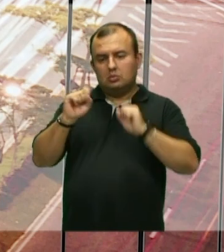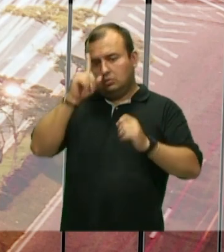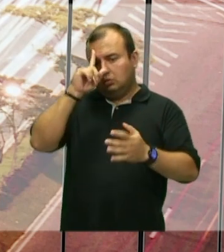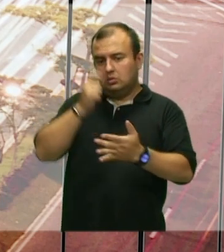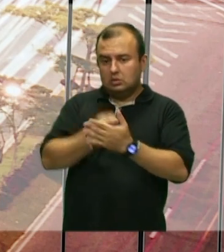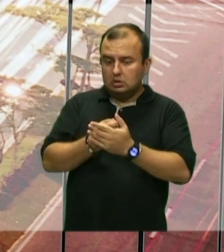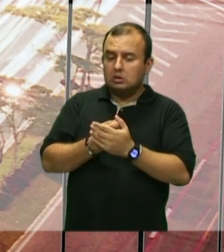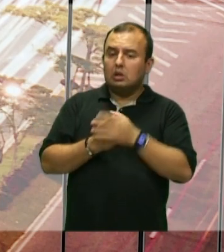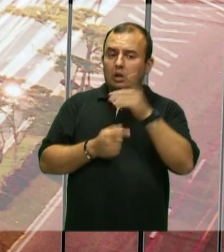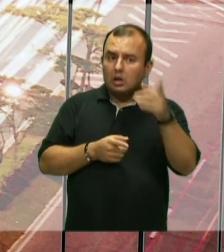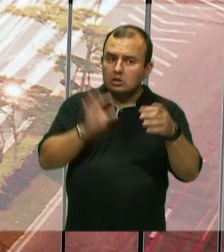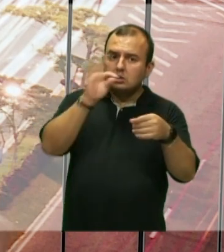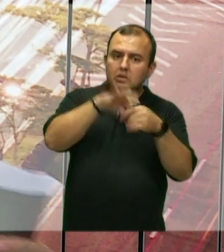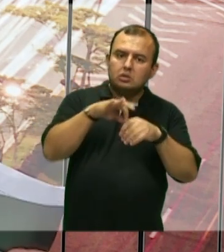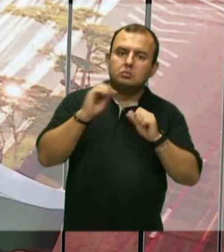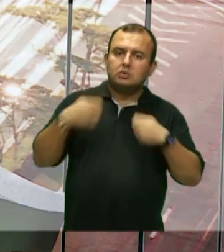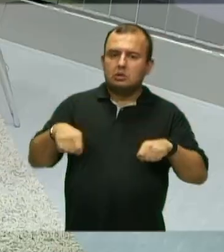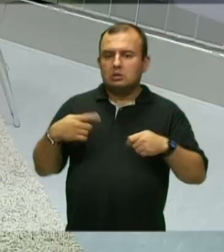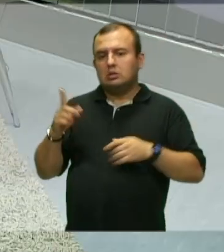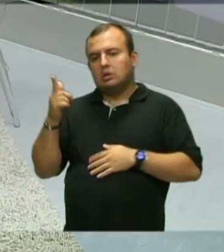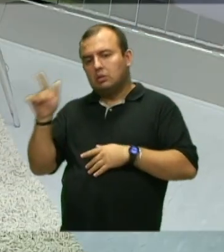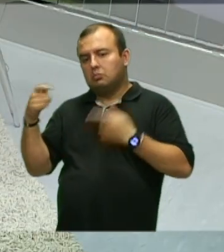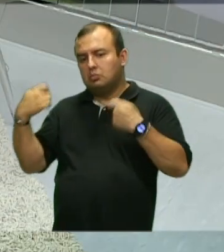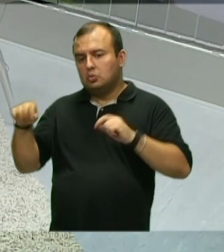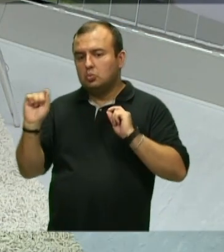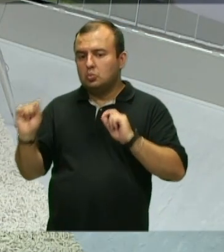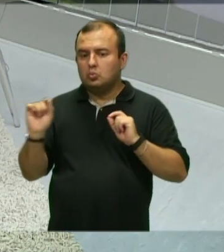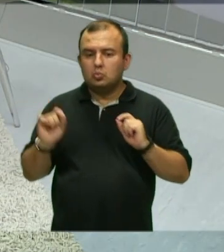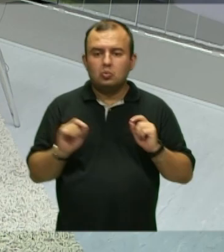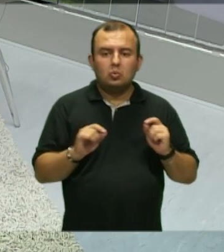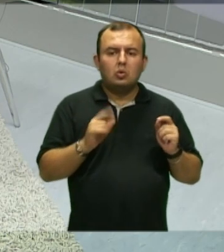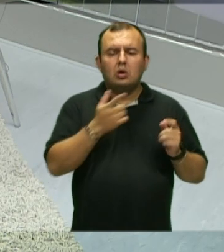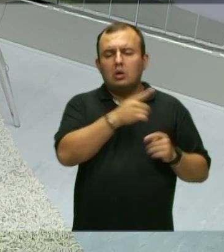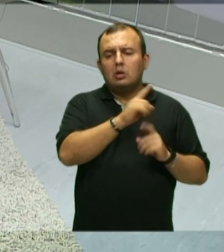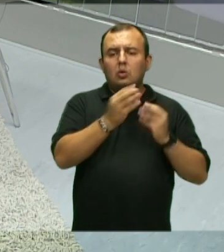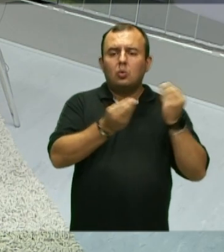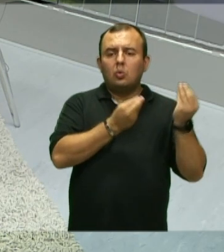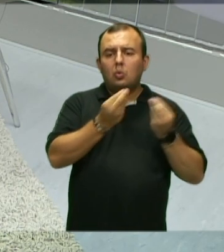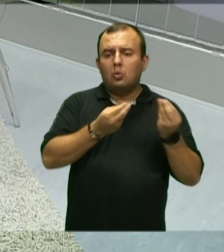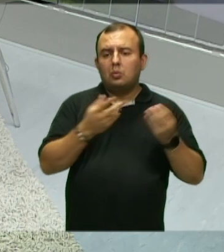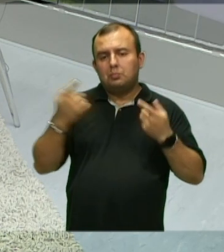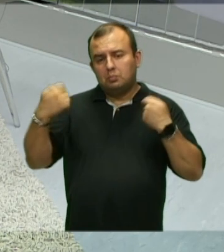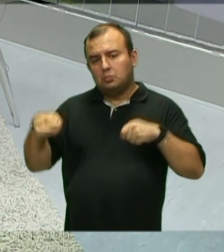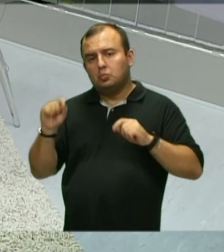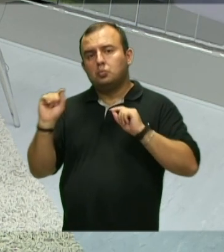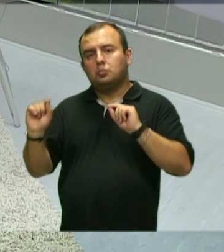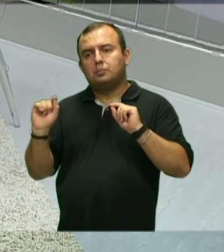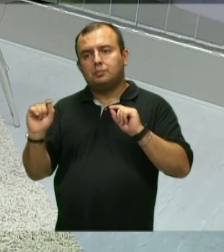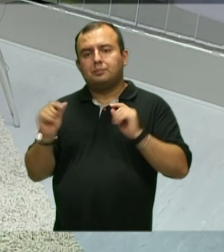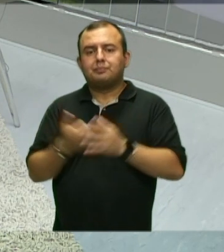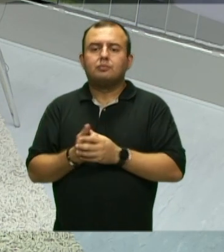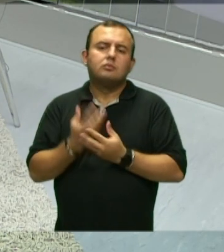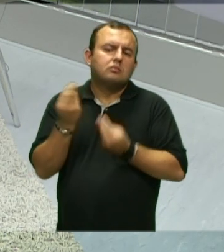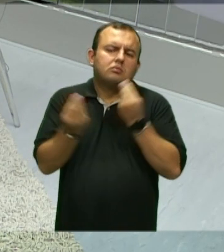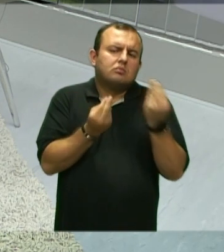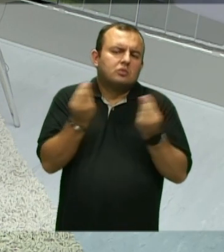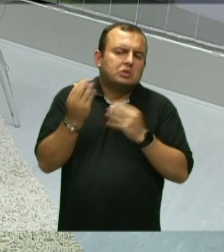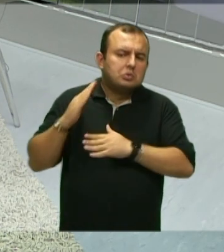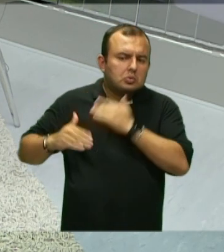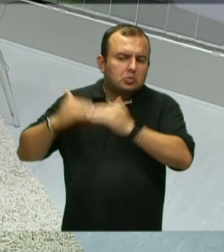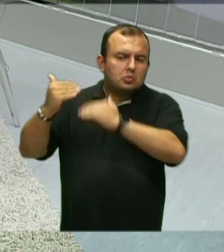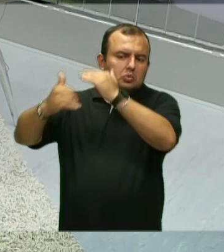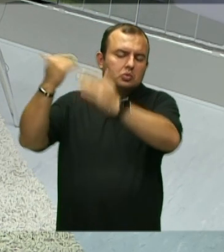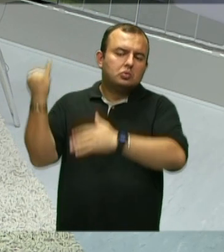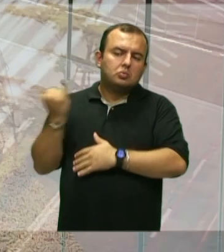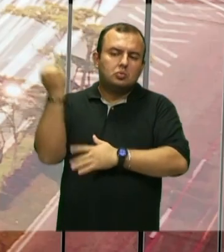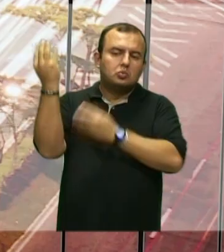Essa entidade está precisando um pouco mais, essa aqui tem determinada situação que precisa também urgente. Como é que é esse processo e a